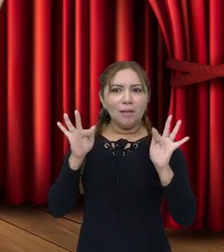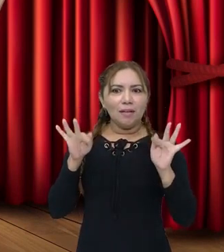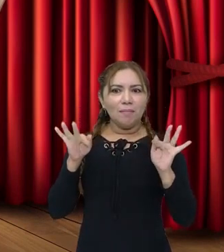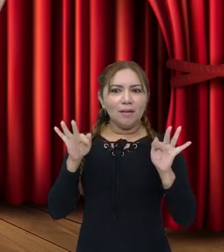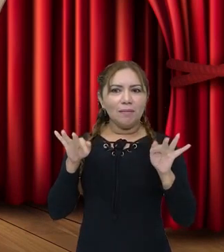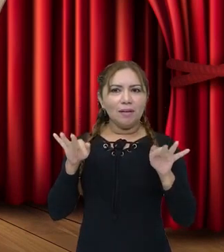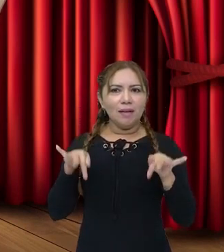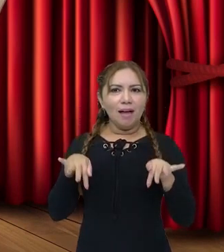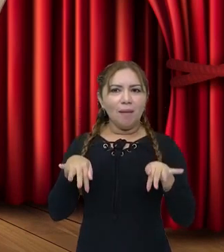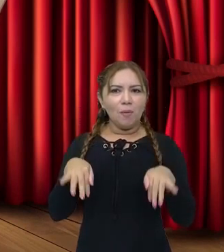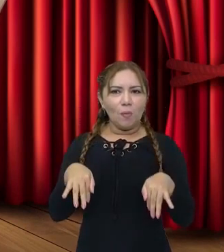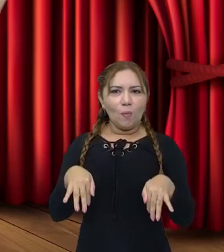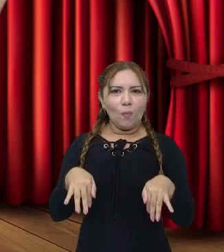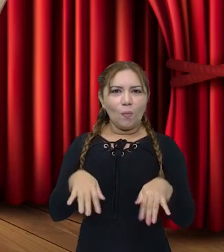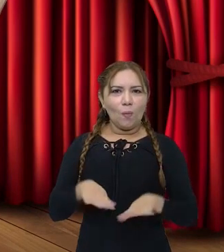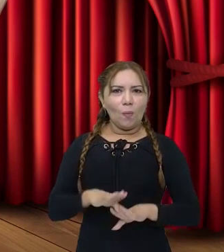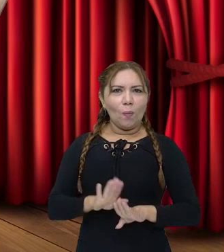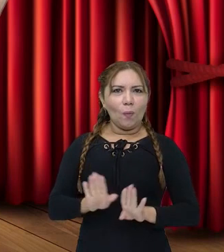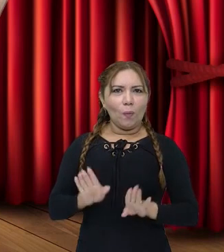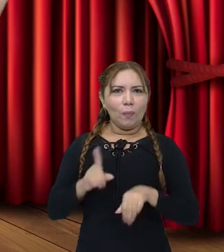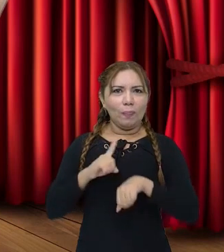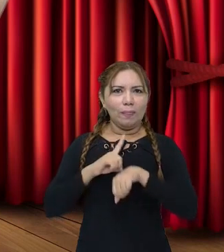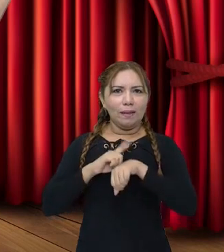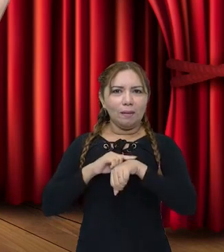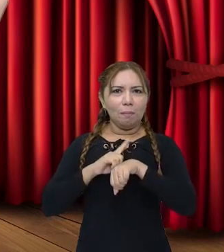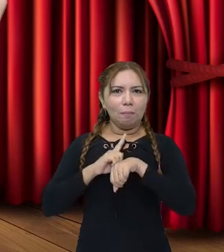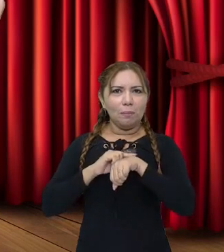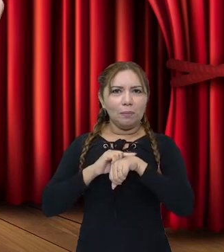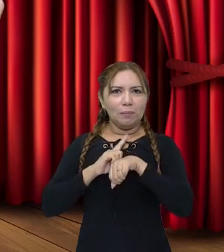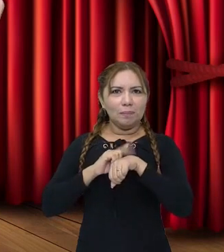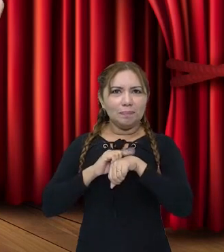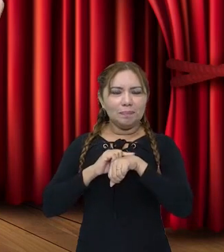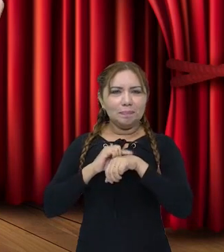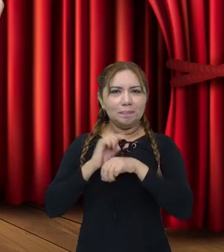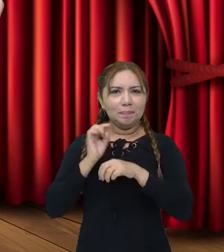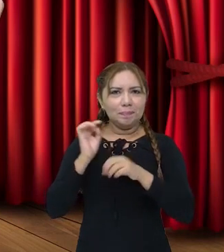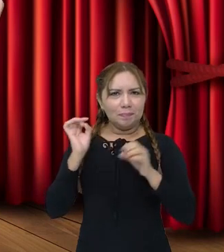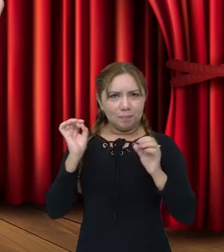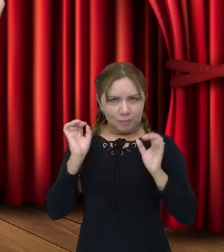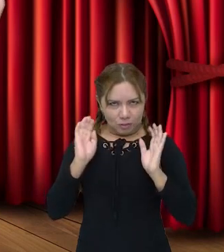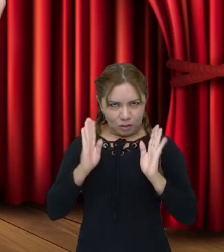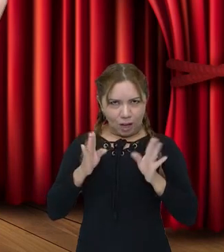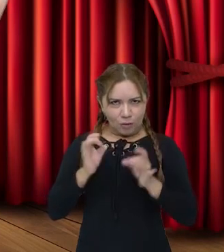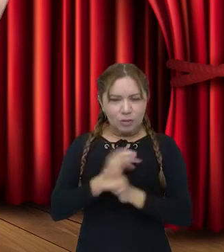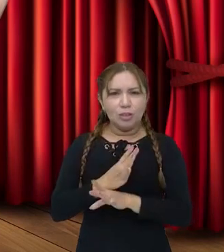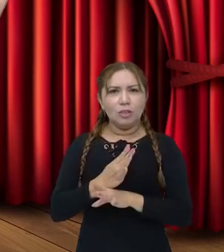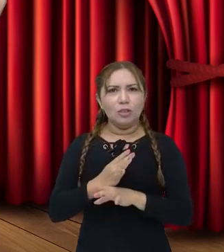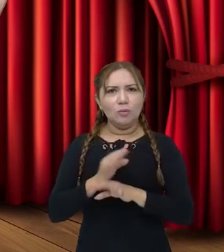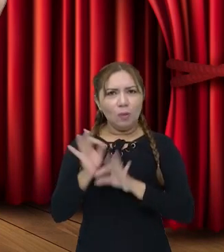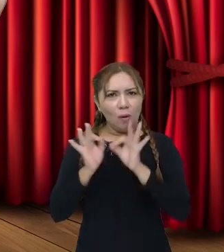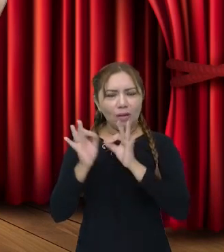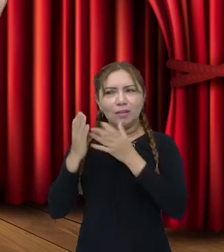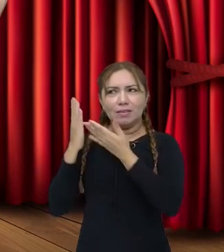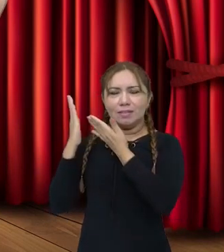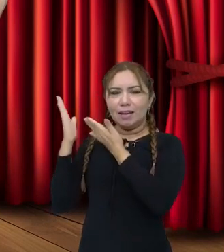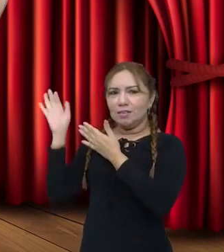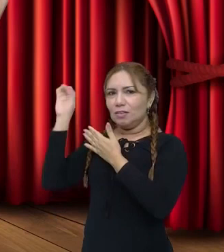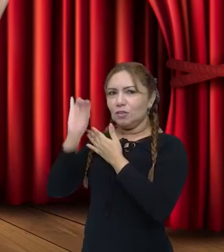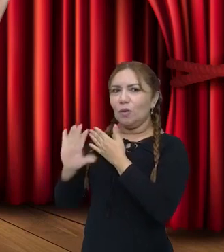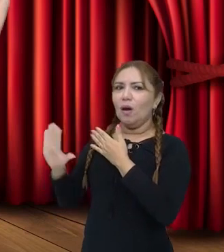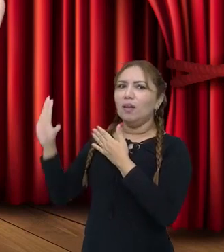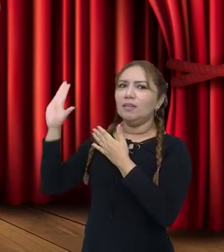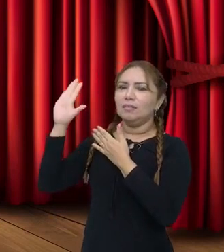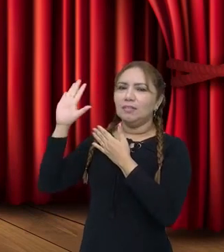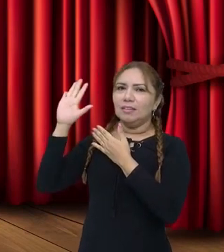E acabou o nosso tempo. Conseguiram organizar o nosso reconto da nossa